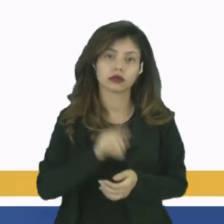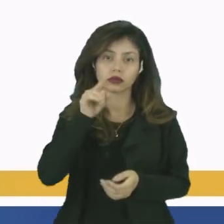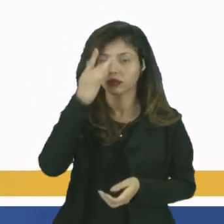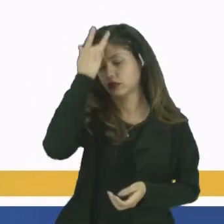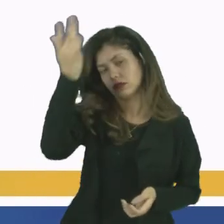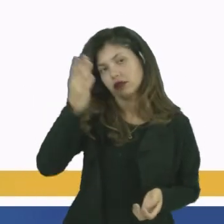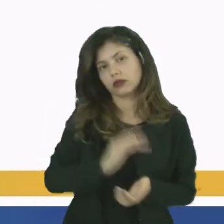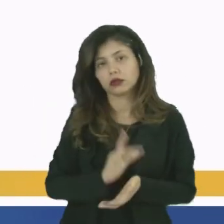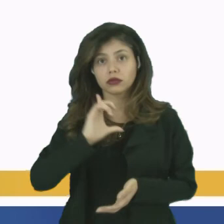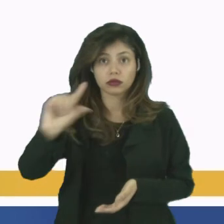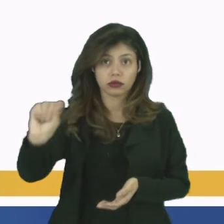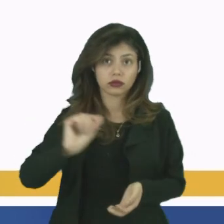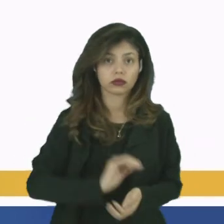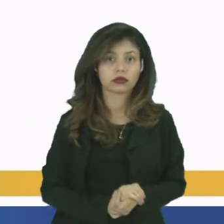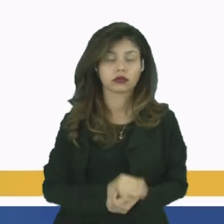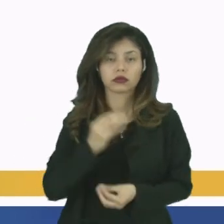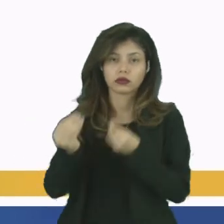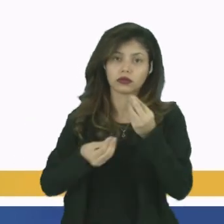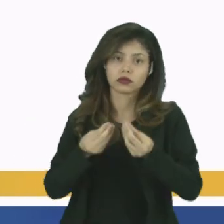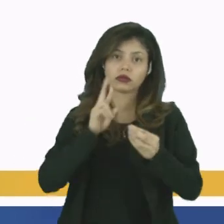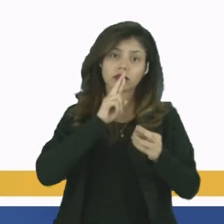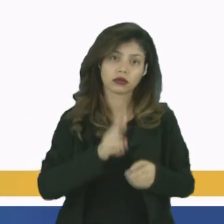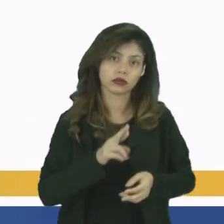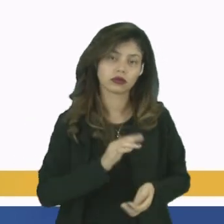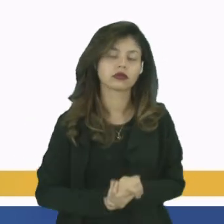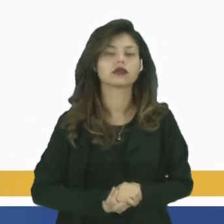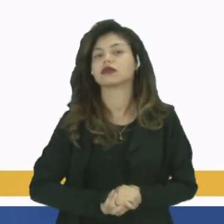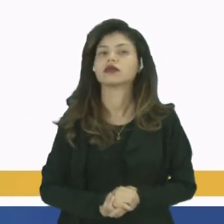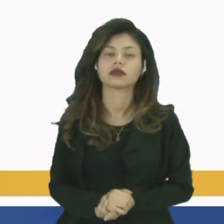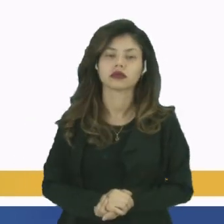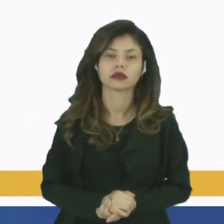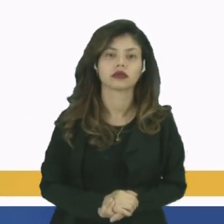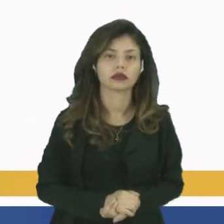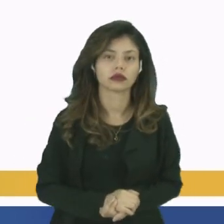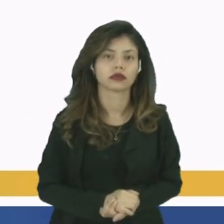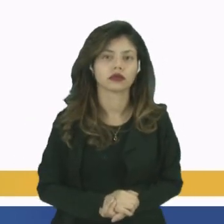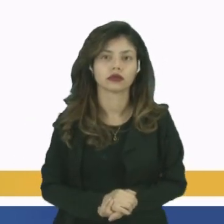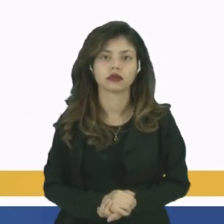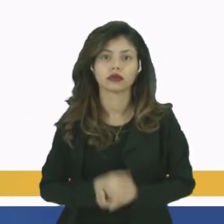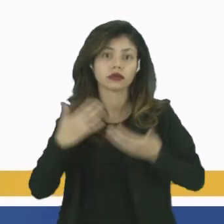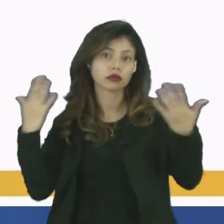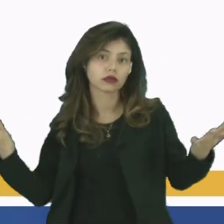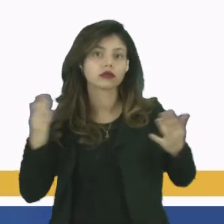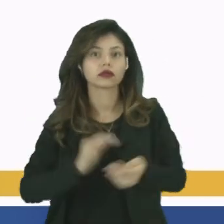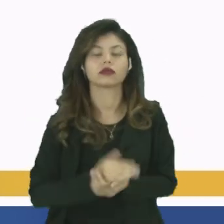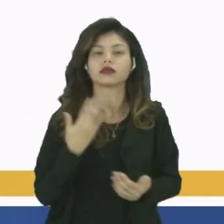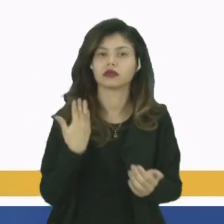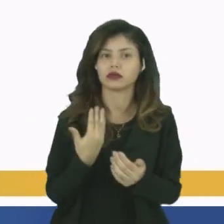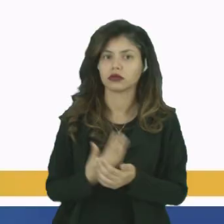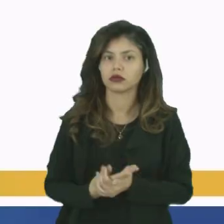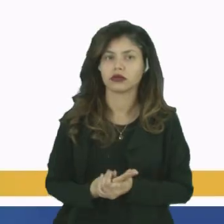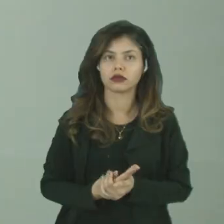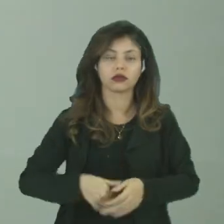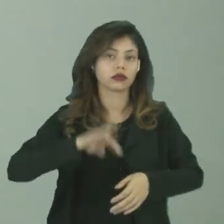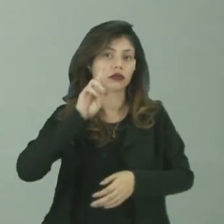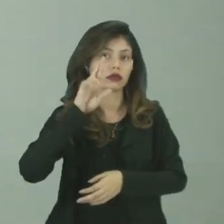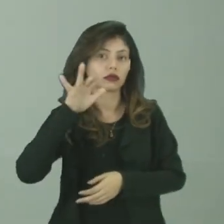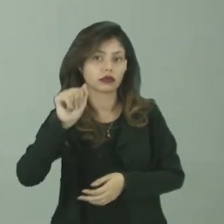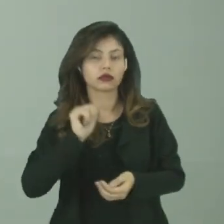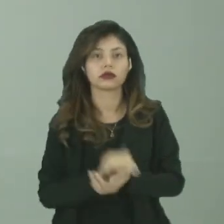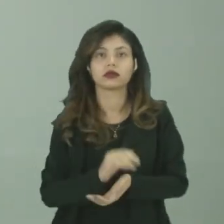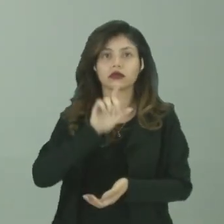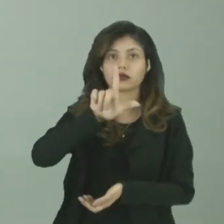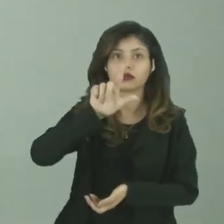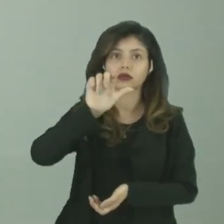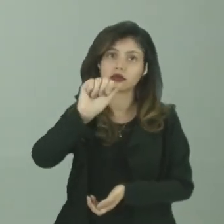você sair com a resolução. Certo, gente? Bem, gente, essa é a teoria de Laplace,